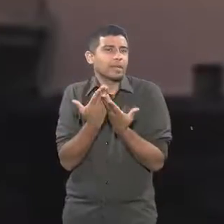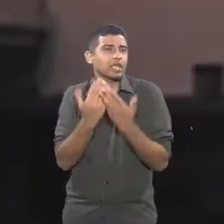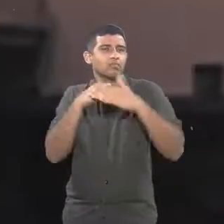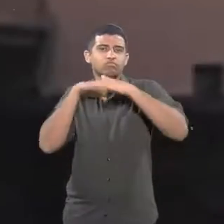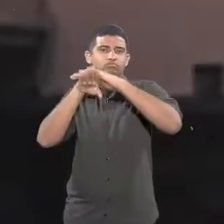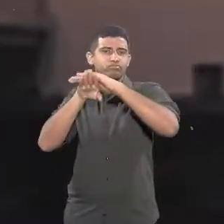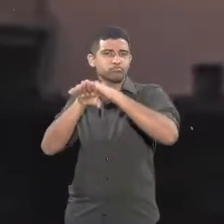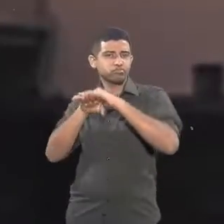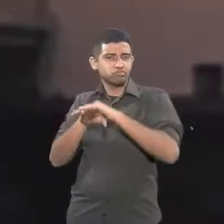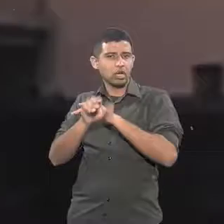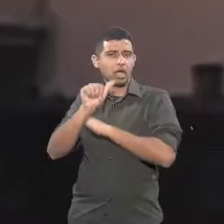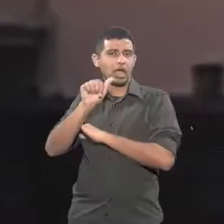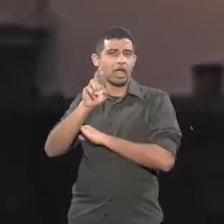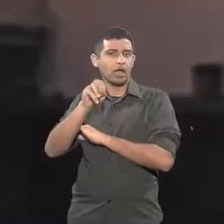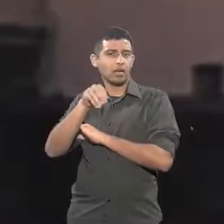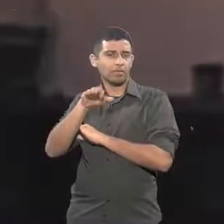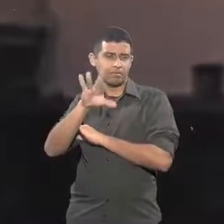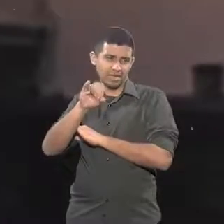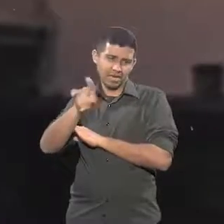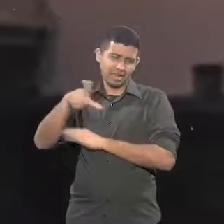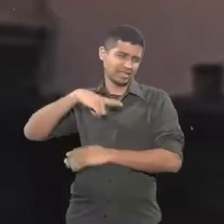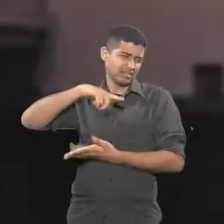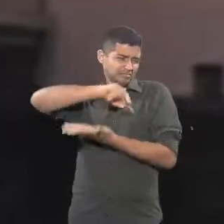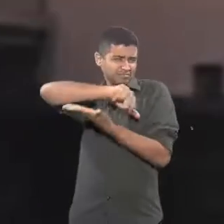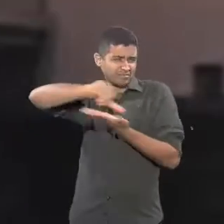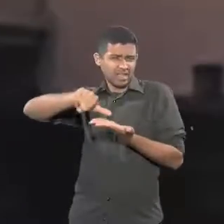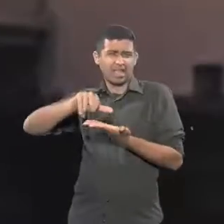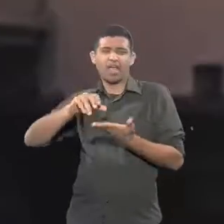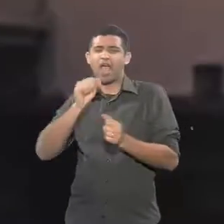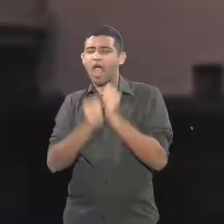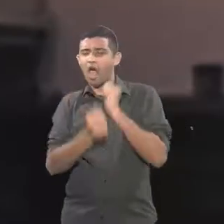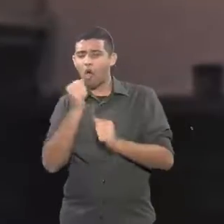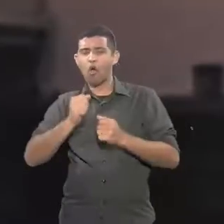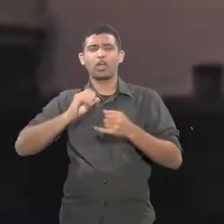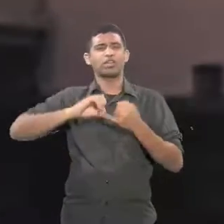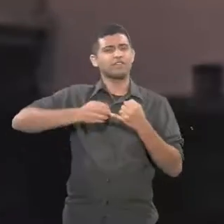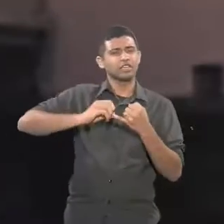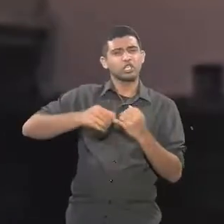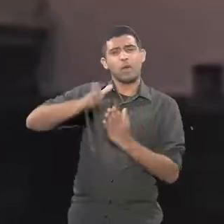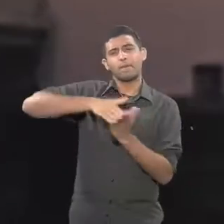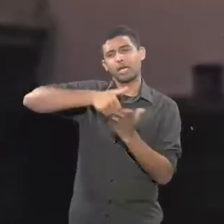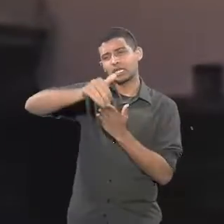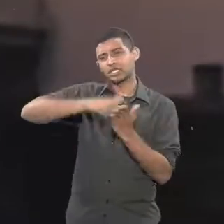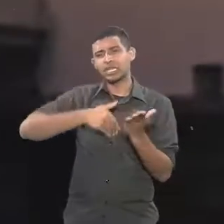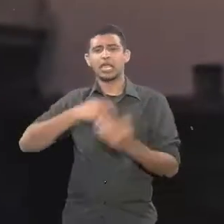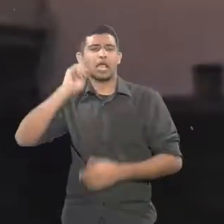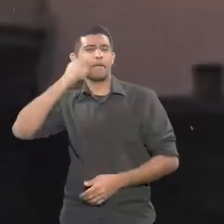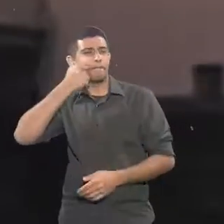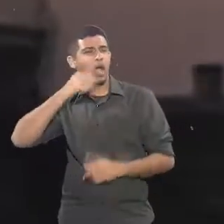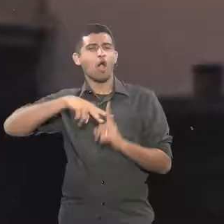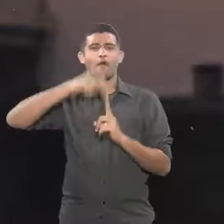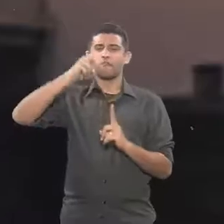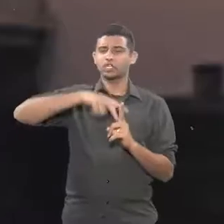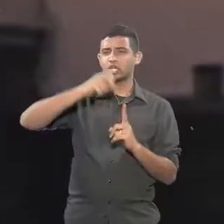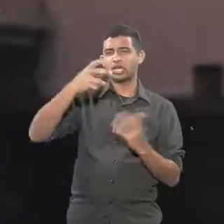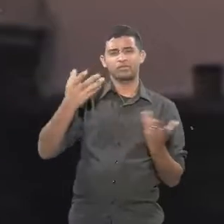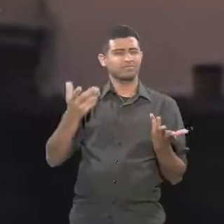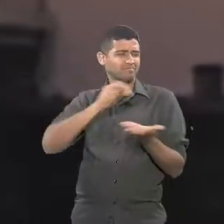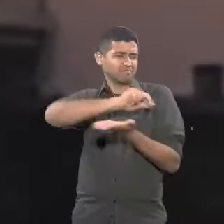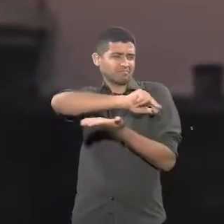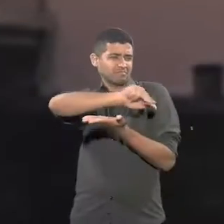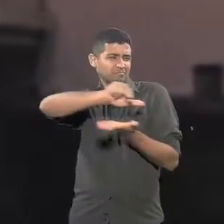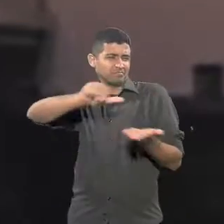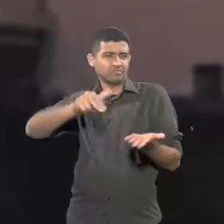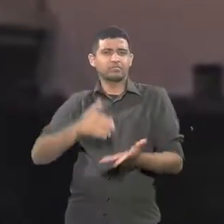despensa, né? Então ali tem de tudo, arroz, feijão, manteiga, pão, refrigerante, né?